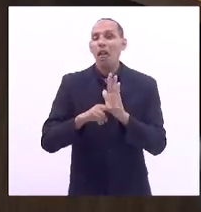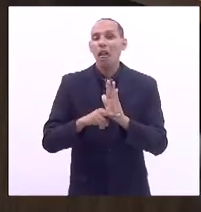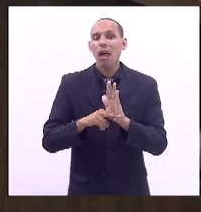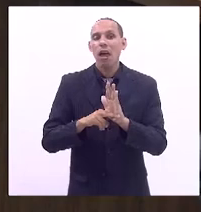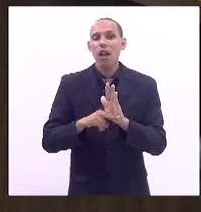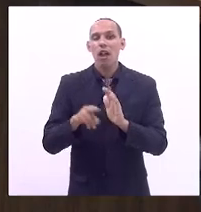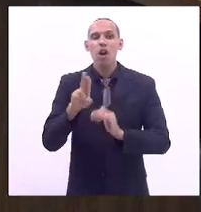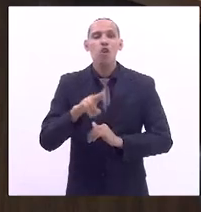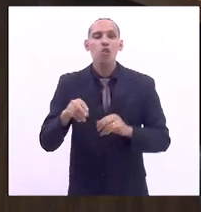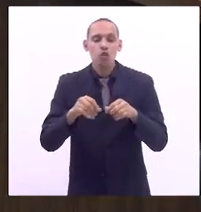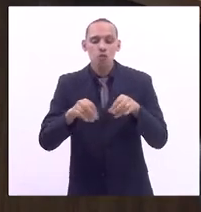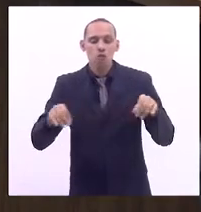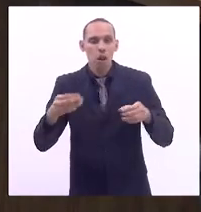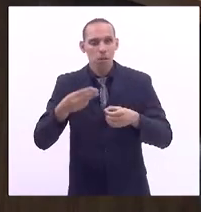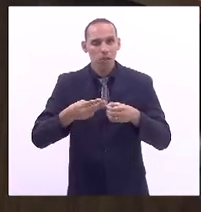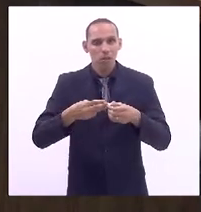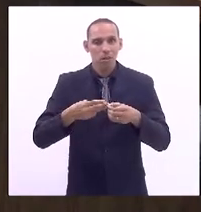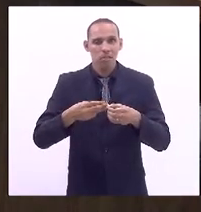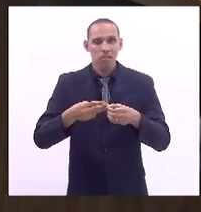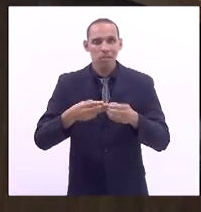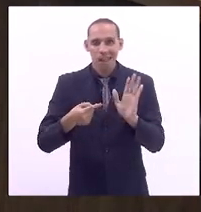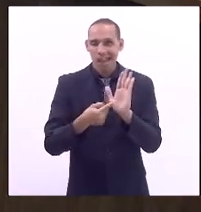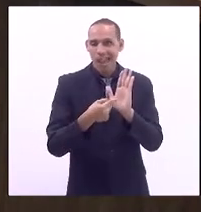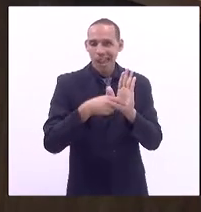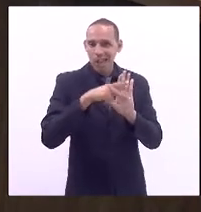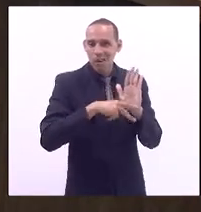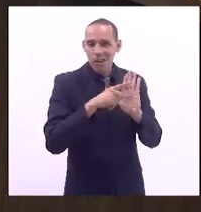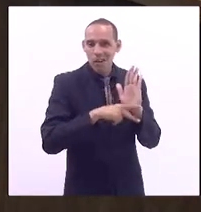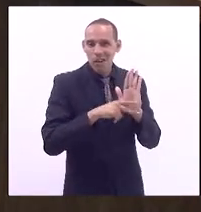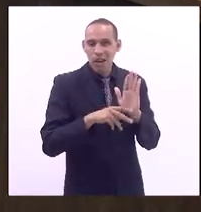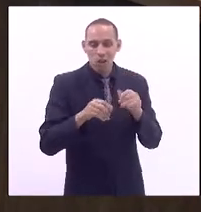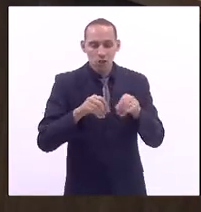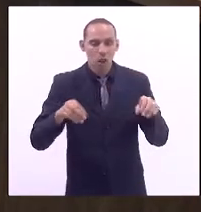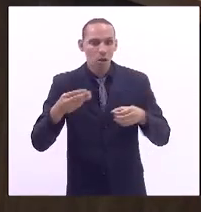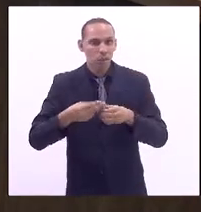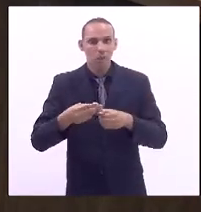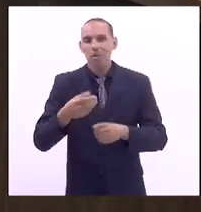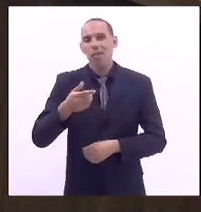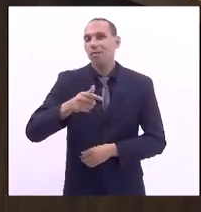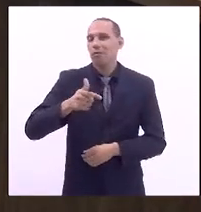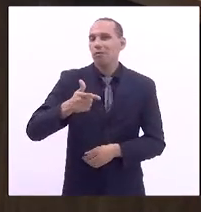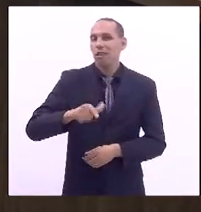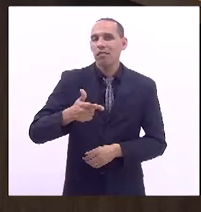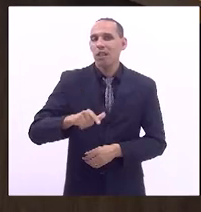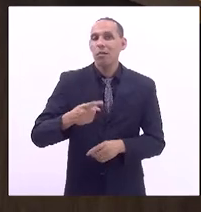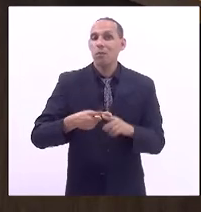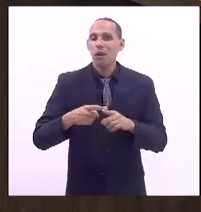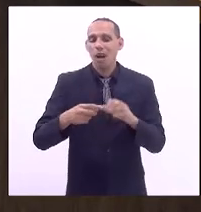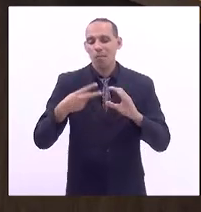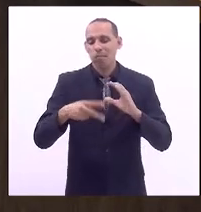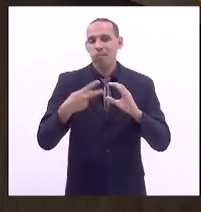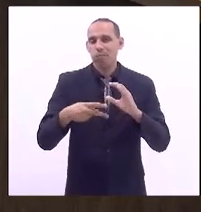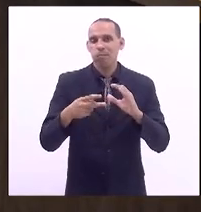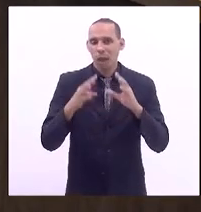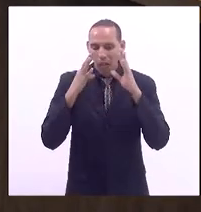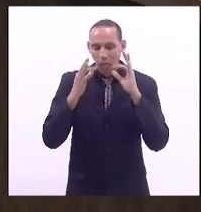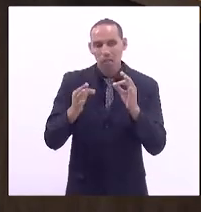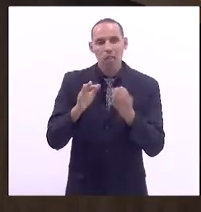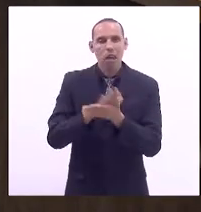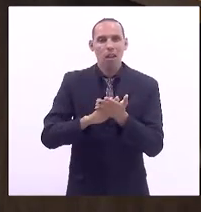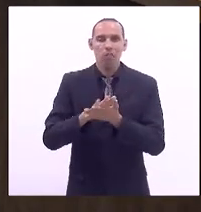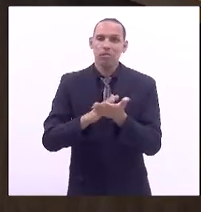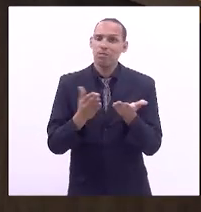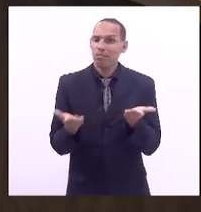este aqui não tá na regra do uso do solo Municipal que a câmara de vereadores não foi ouvido então